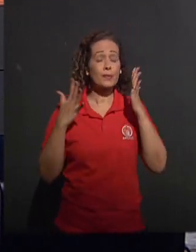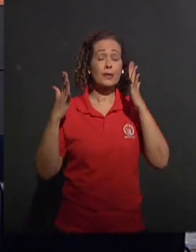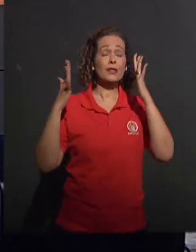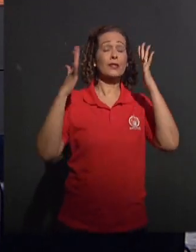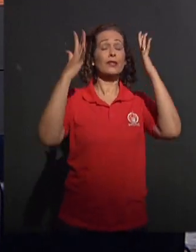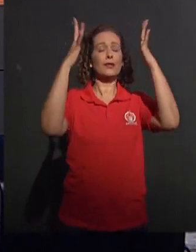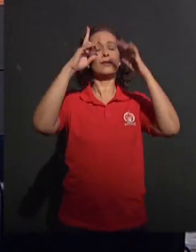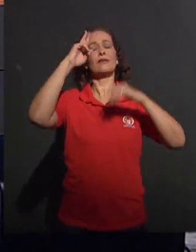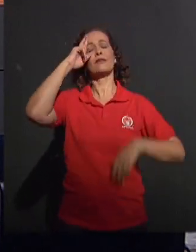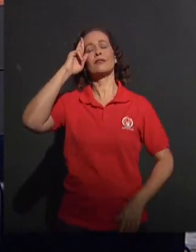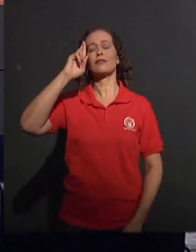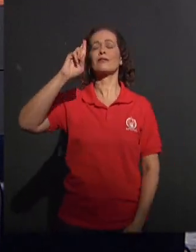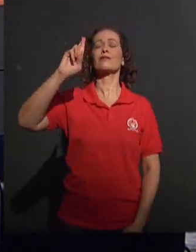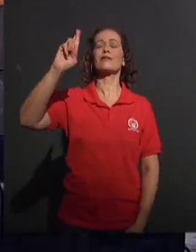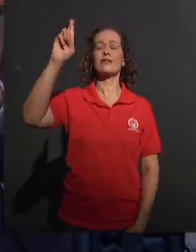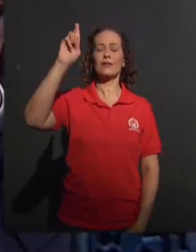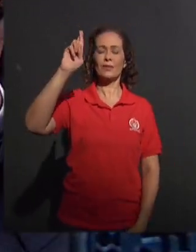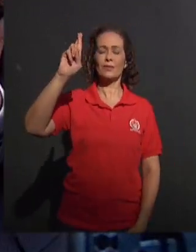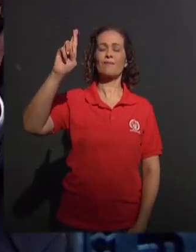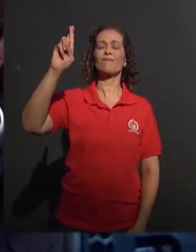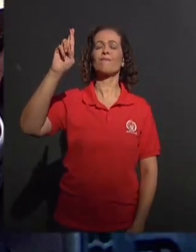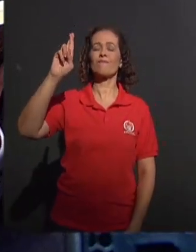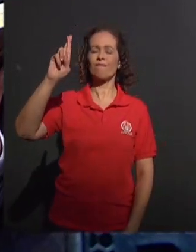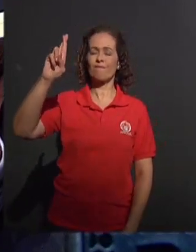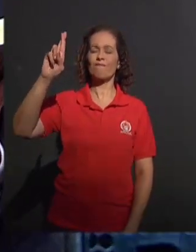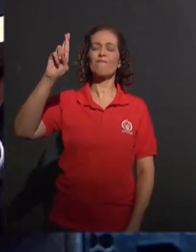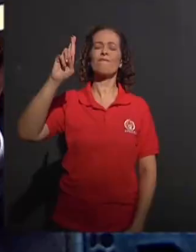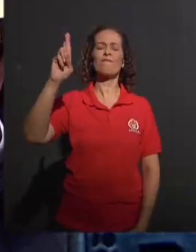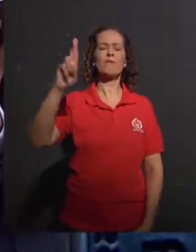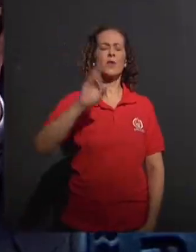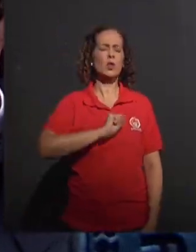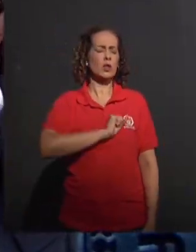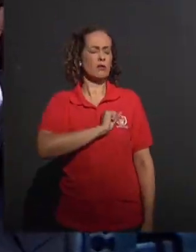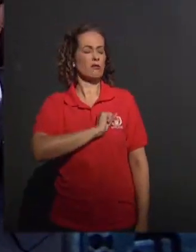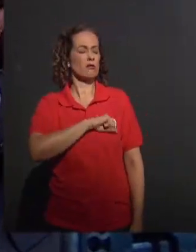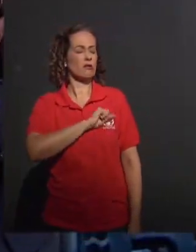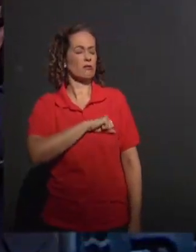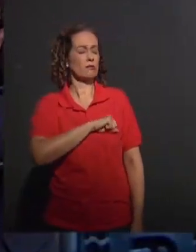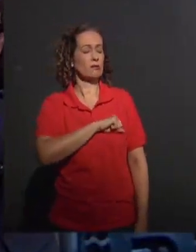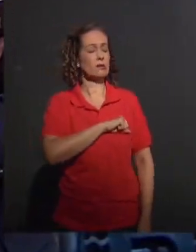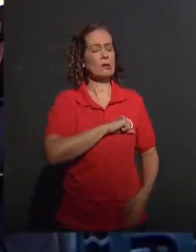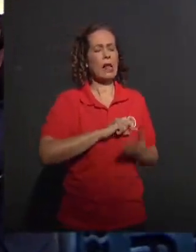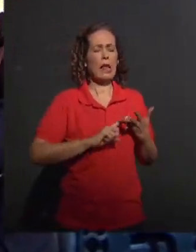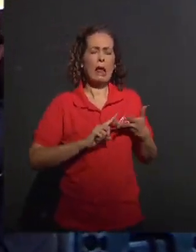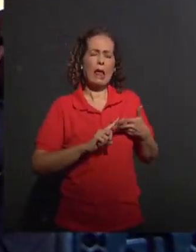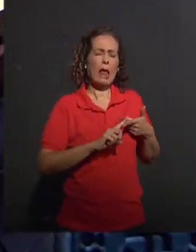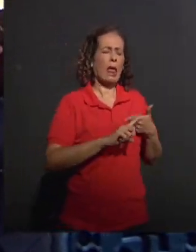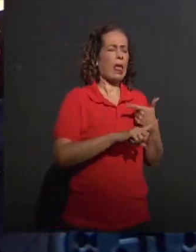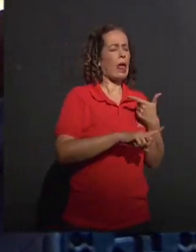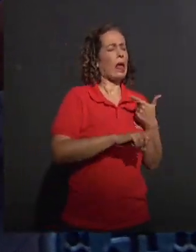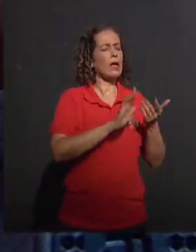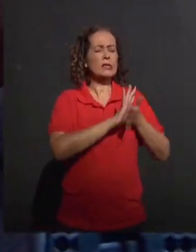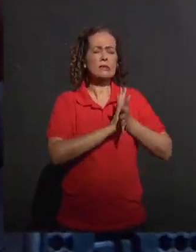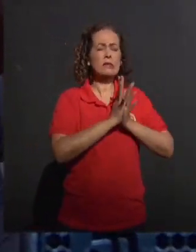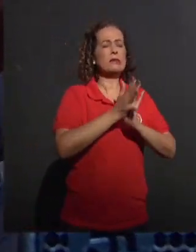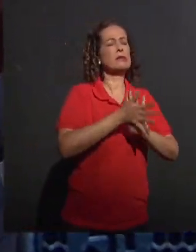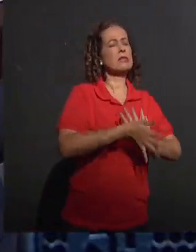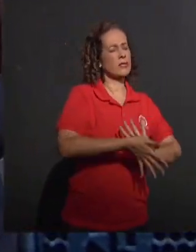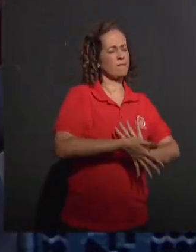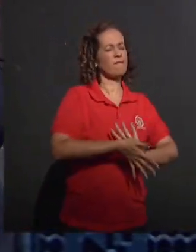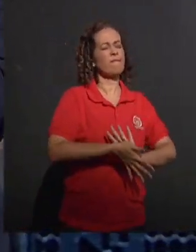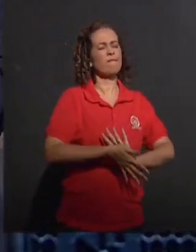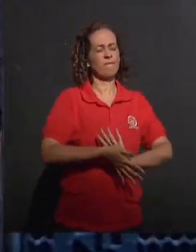Deus, que Tu possas queimar, ó Deus, toda a iniquidade. Que o Senhor possa levantar, ó Pai,